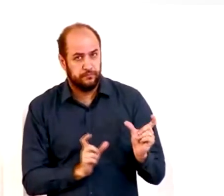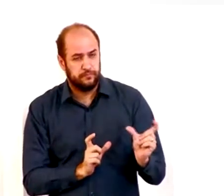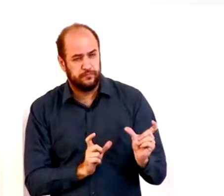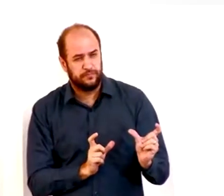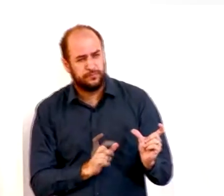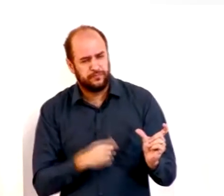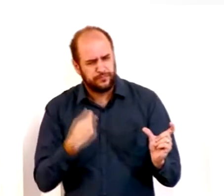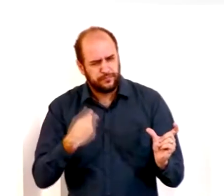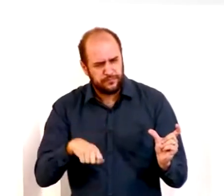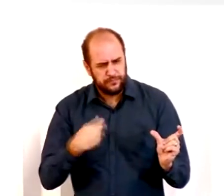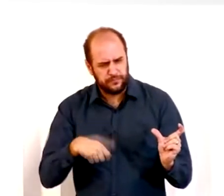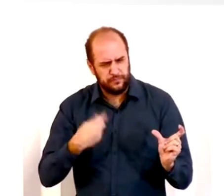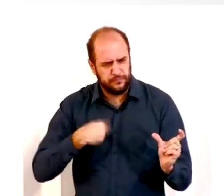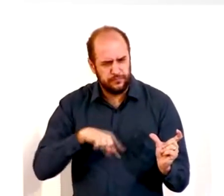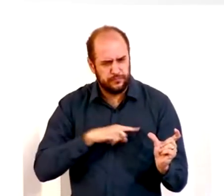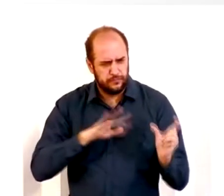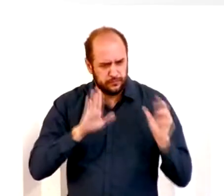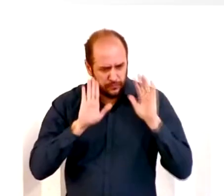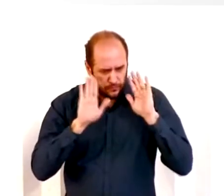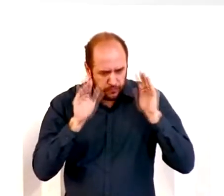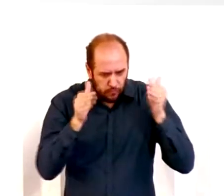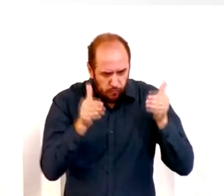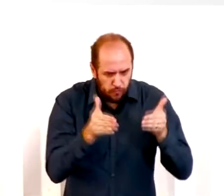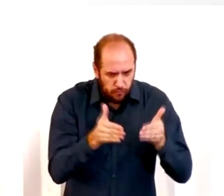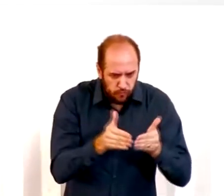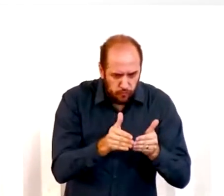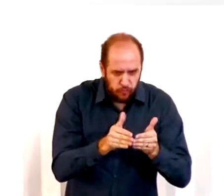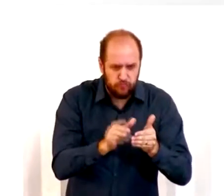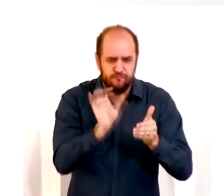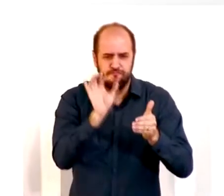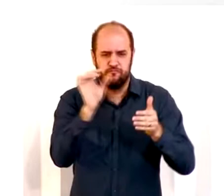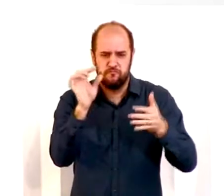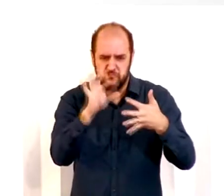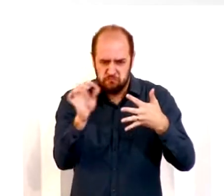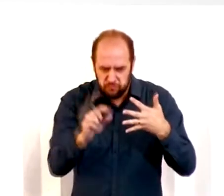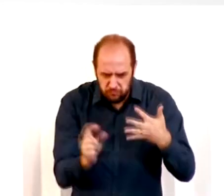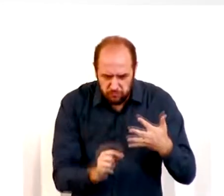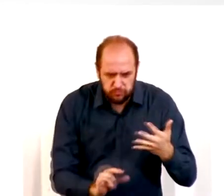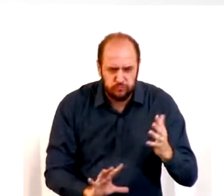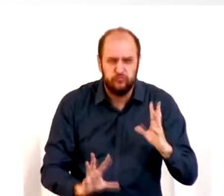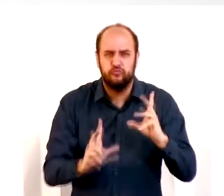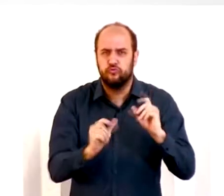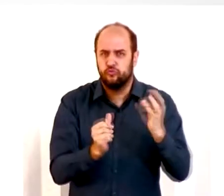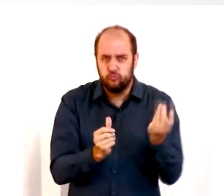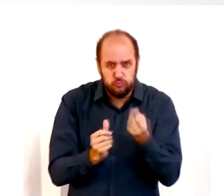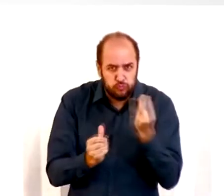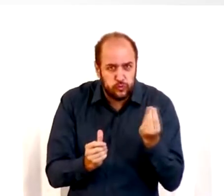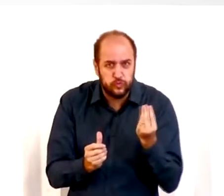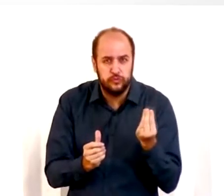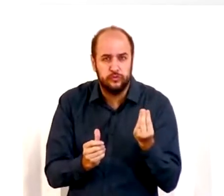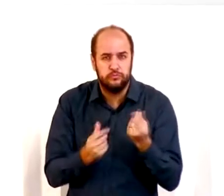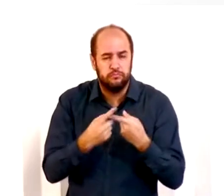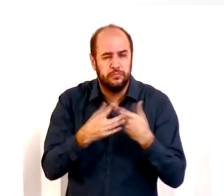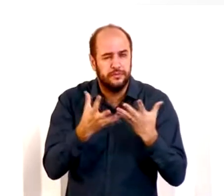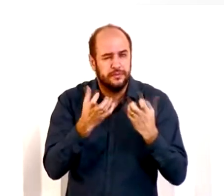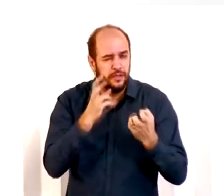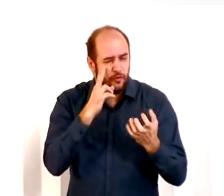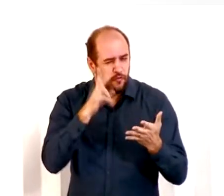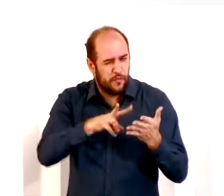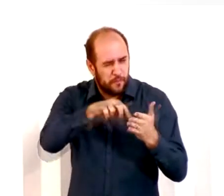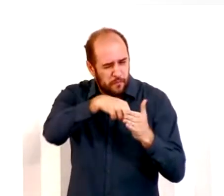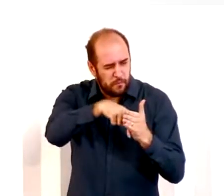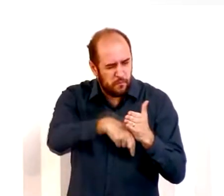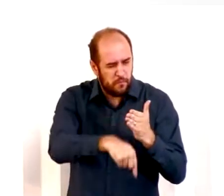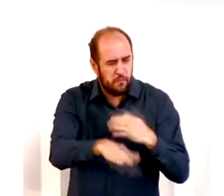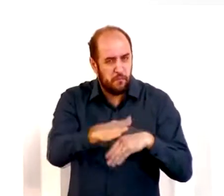podemos focar nos detalhes, nas características, mas eu gostaria de focar em algo um pouquinho mais profundo com você nessa